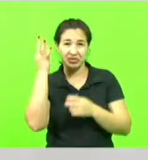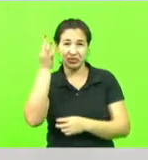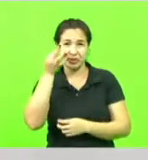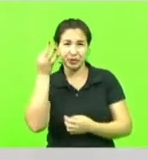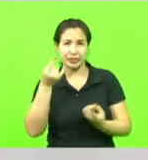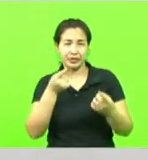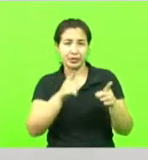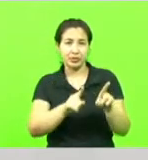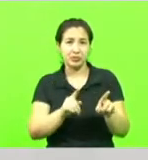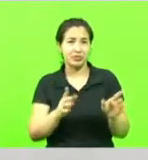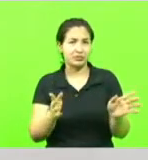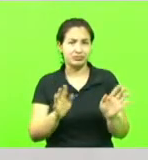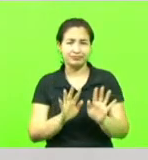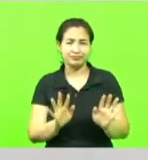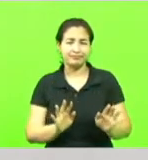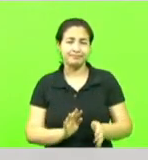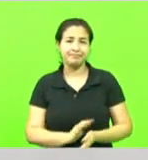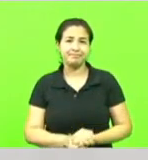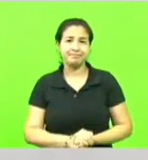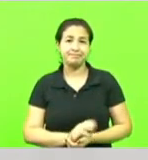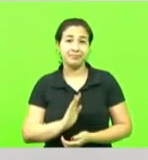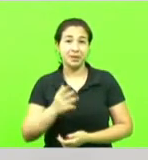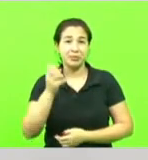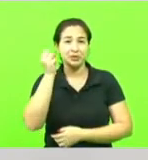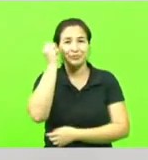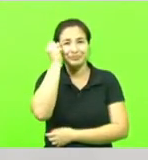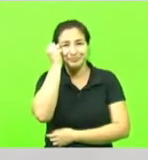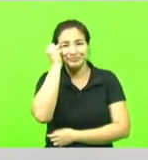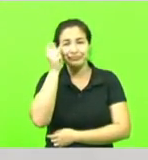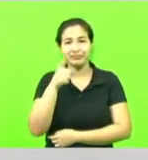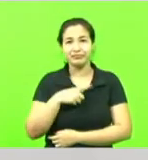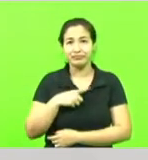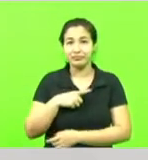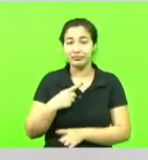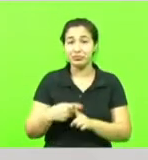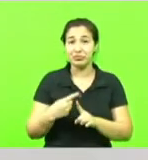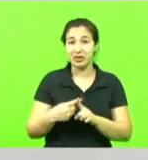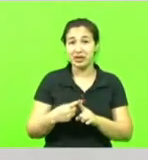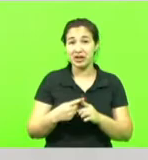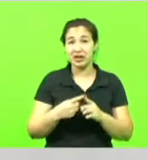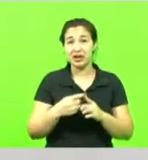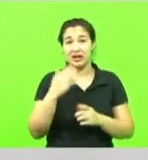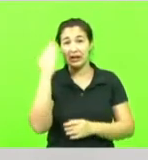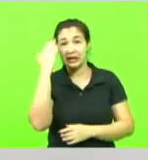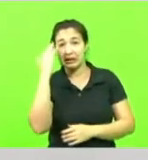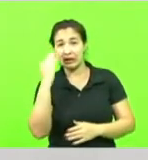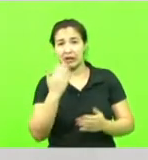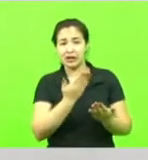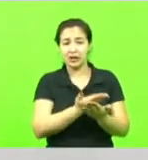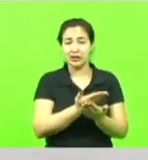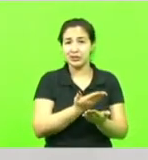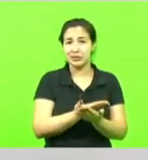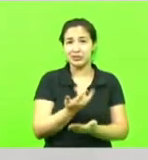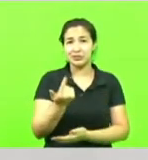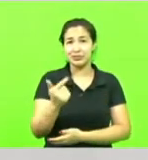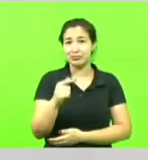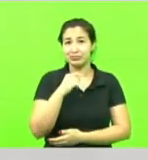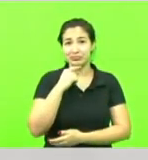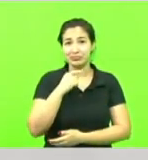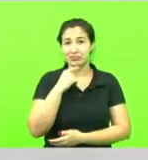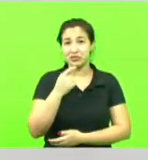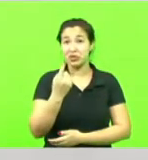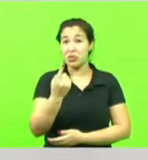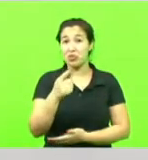vão dizer. Depois se arrepende, porque não consegue interpretar um projeto de lei de uma página. Uma